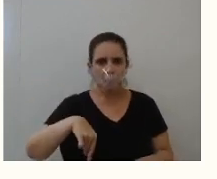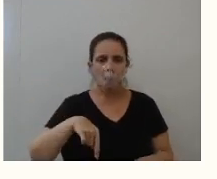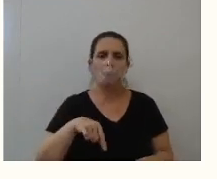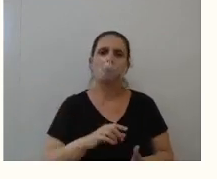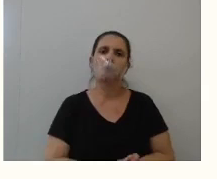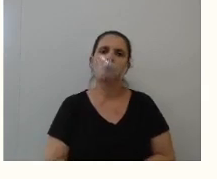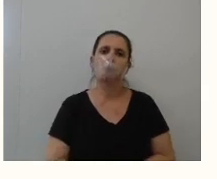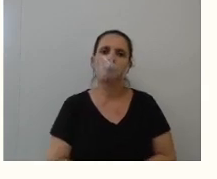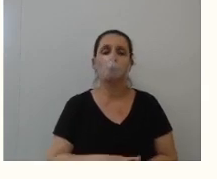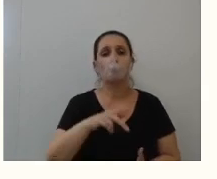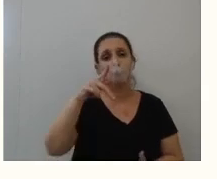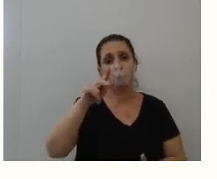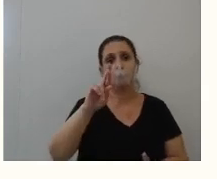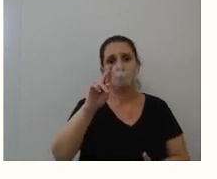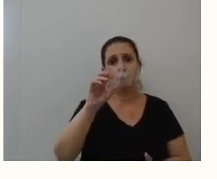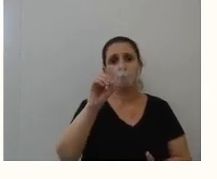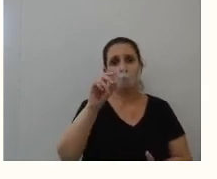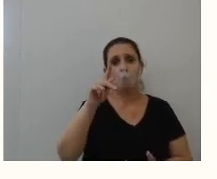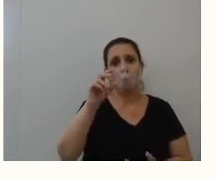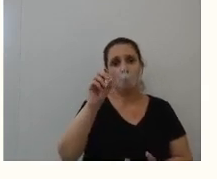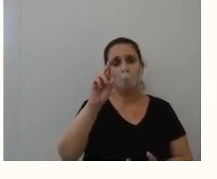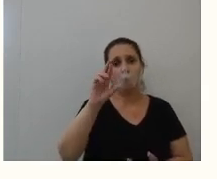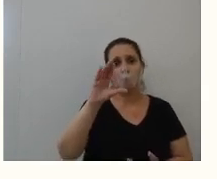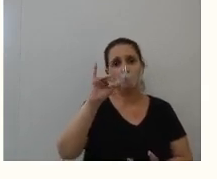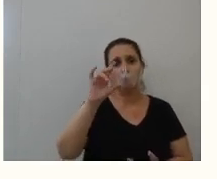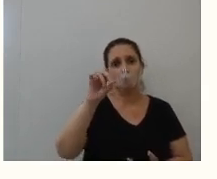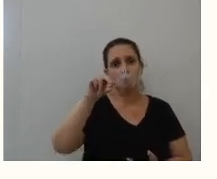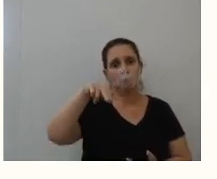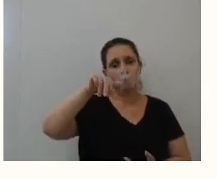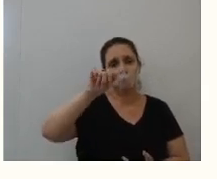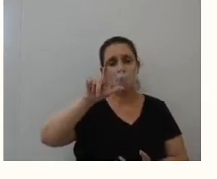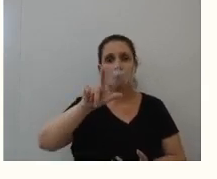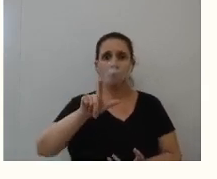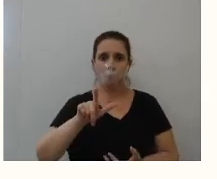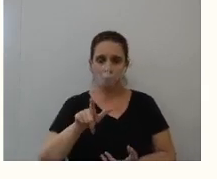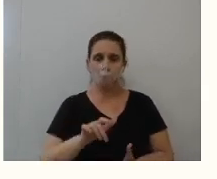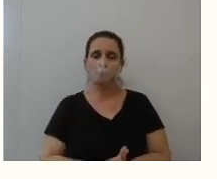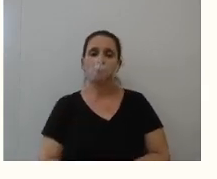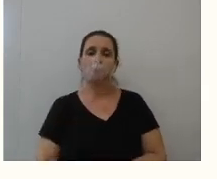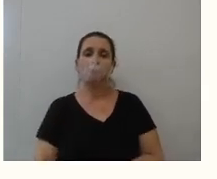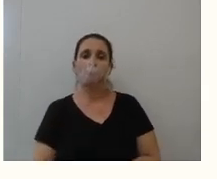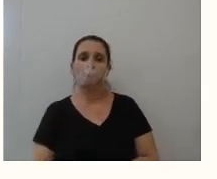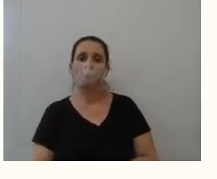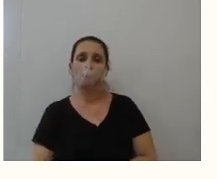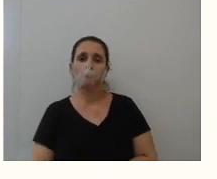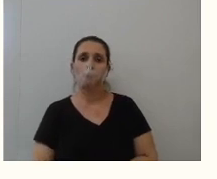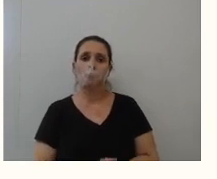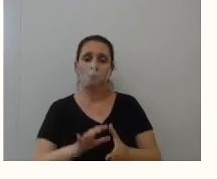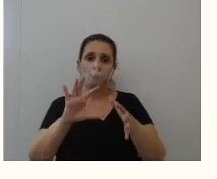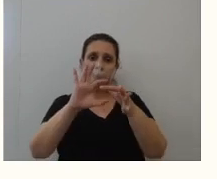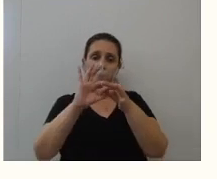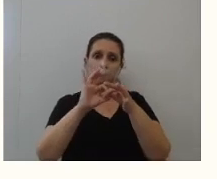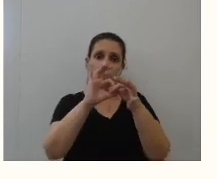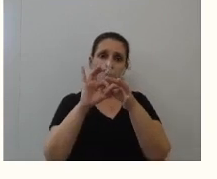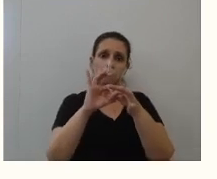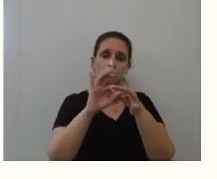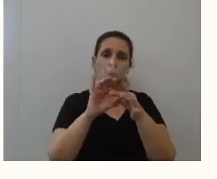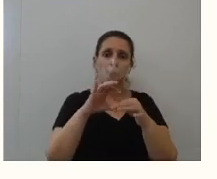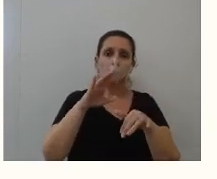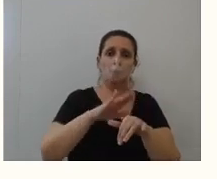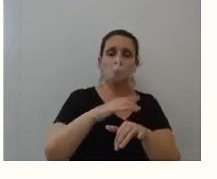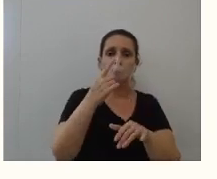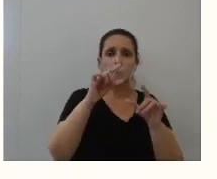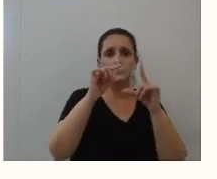Conjunção o quê? Proporcional. Locução conjuntiva proporcional. É a união de mais de